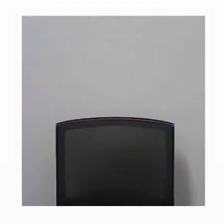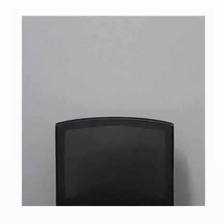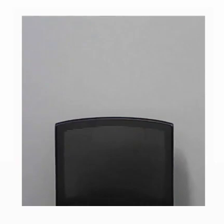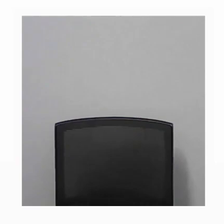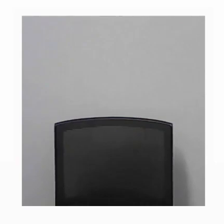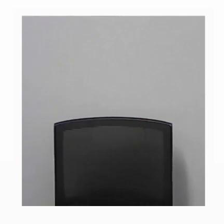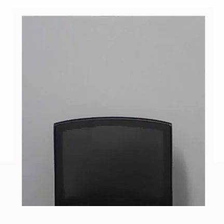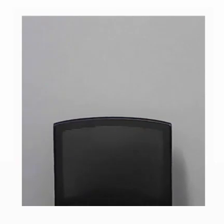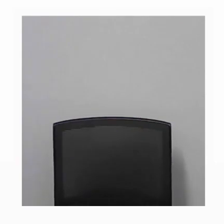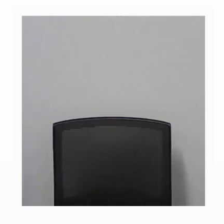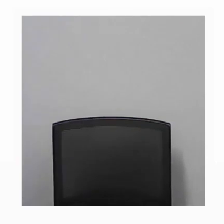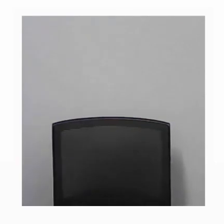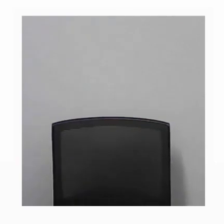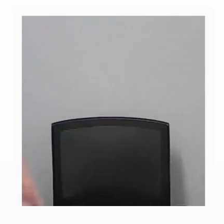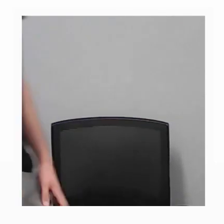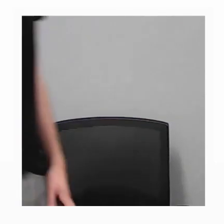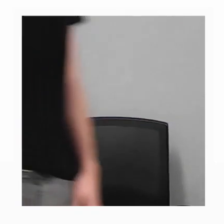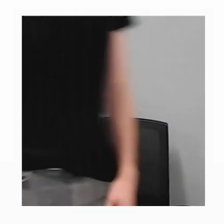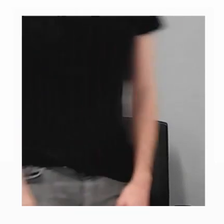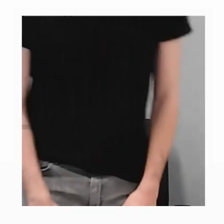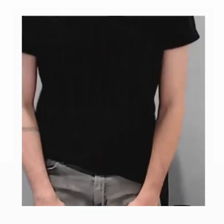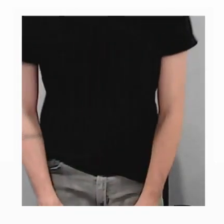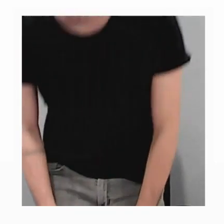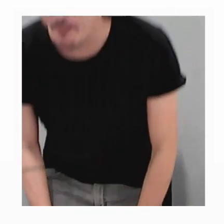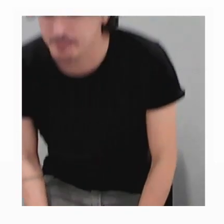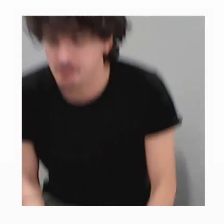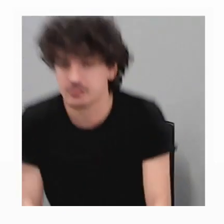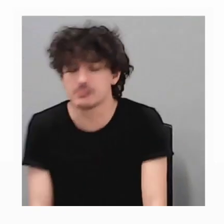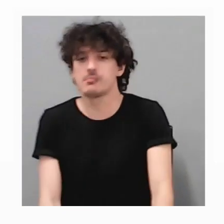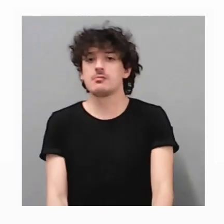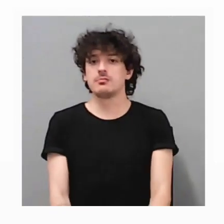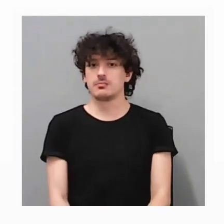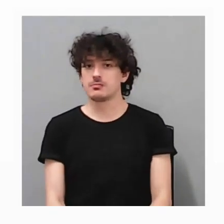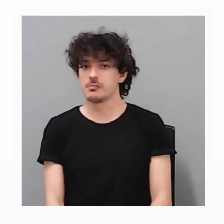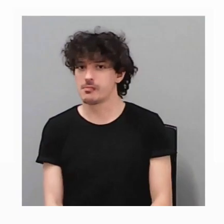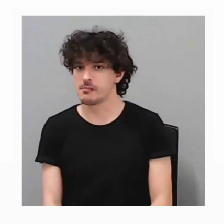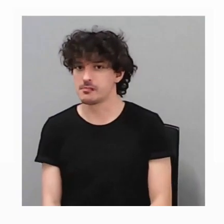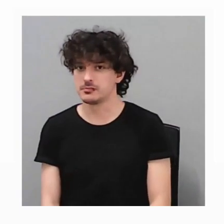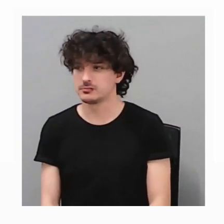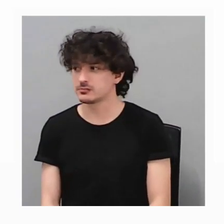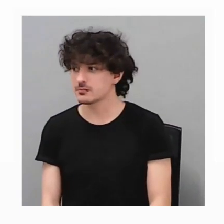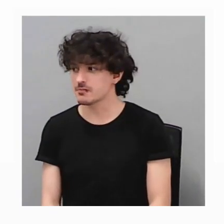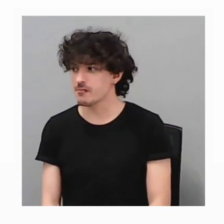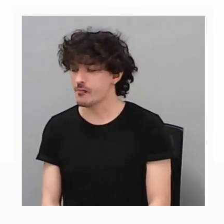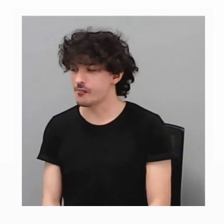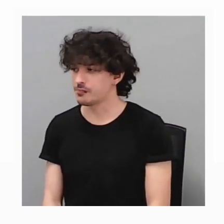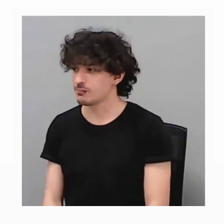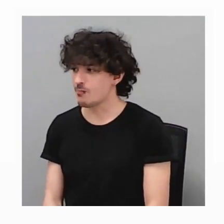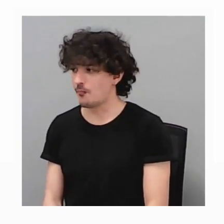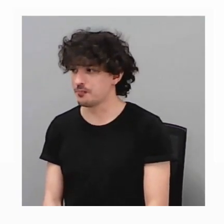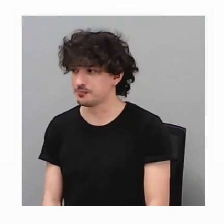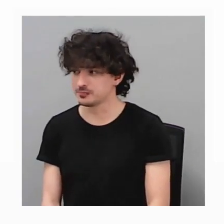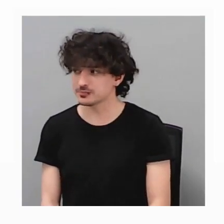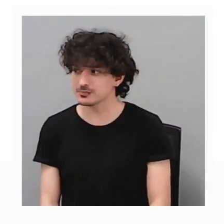o Ministério da Educação subtrai essas terapias a estas crianças. E aquilo que acontecia era que quando